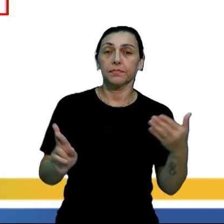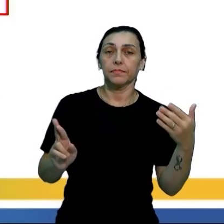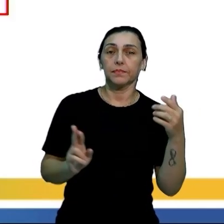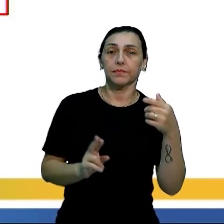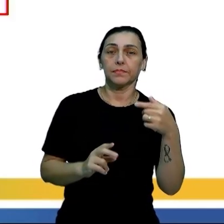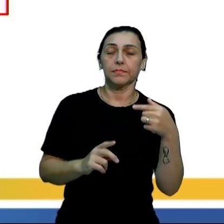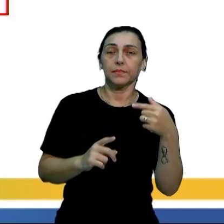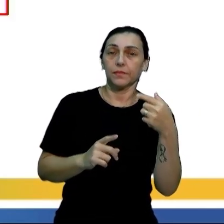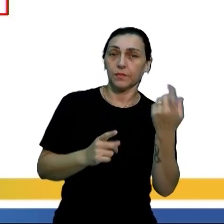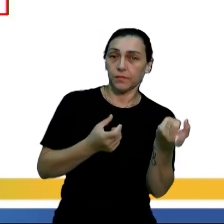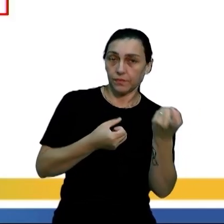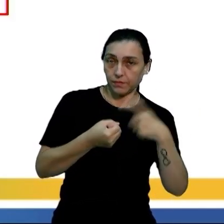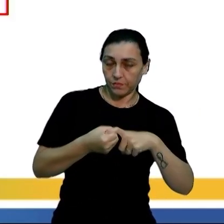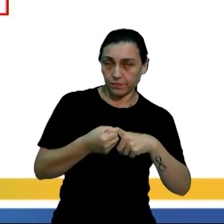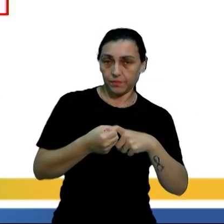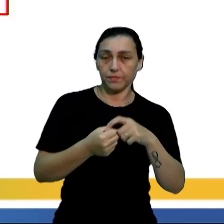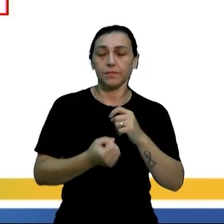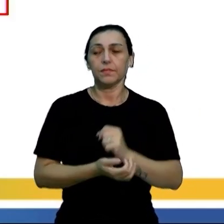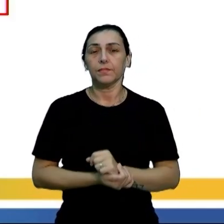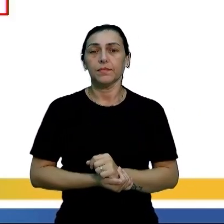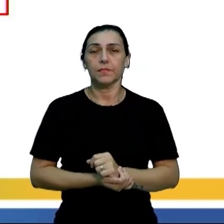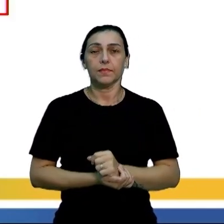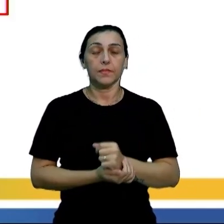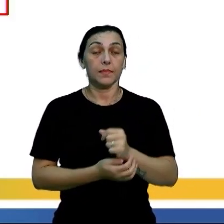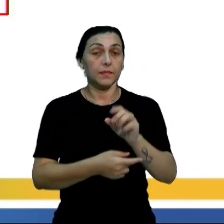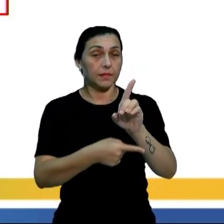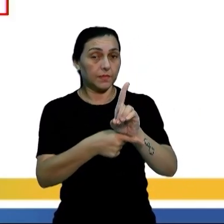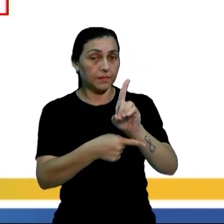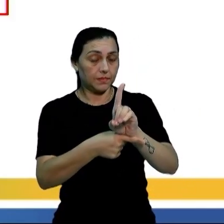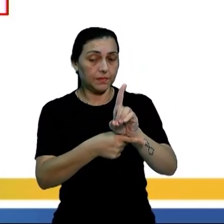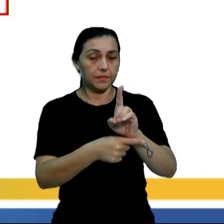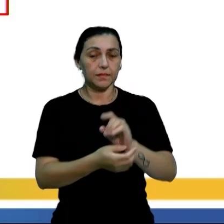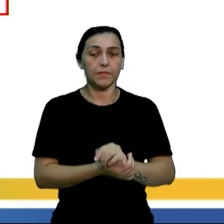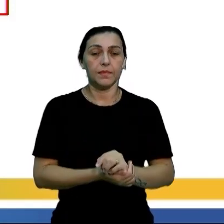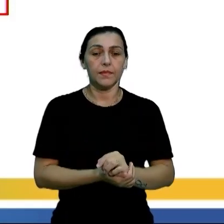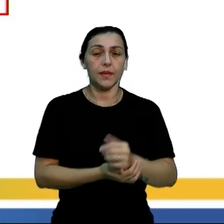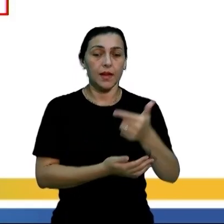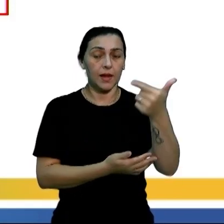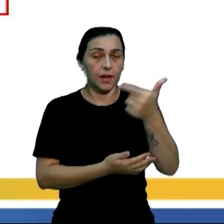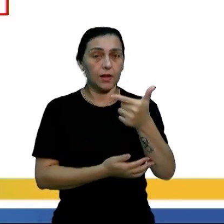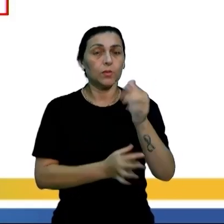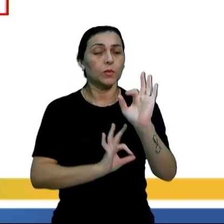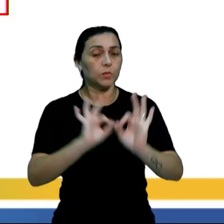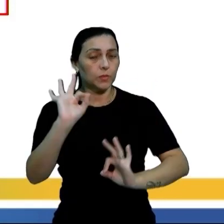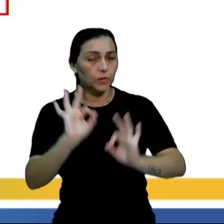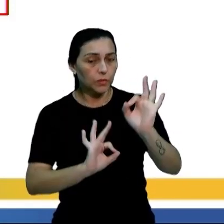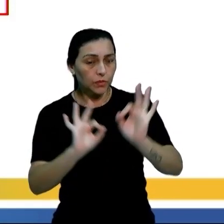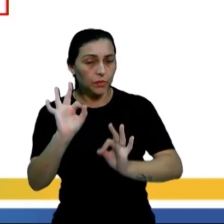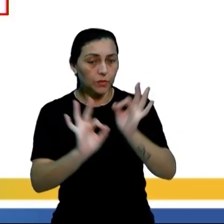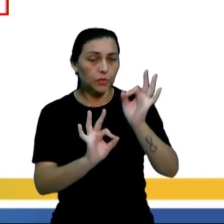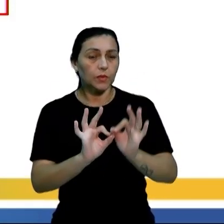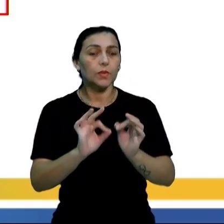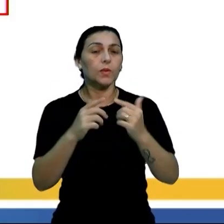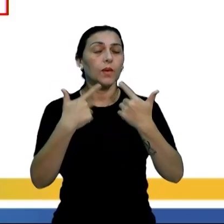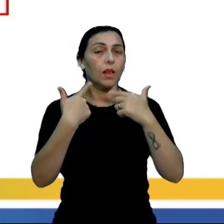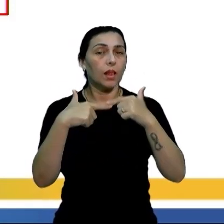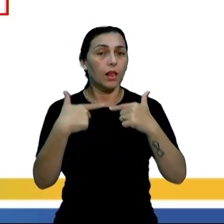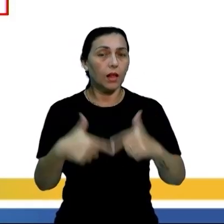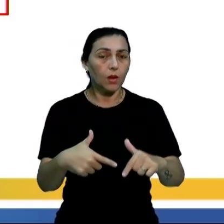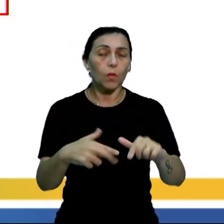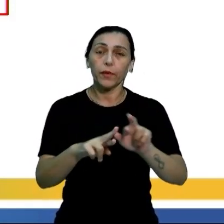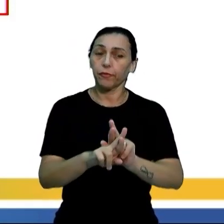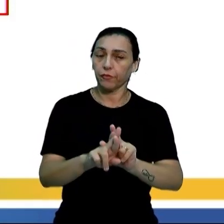Vamos lá, voltando aqui para a letra D. As duas produções, embora usem